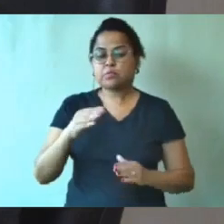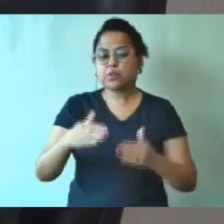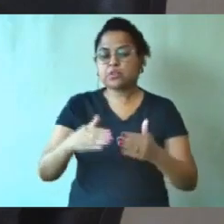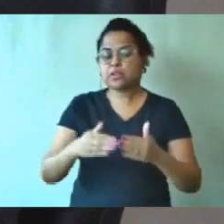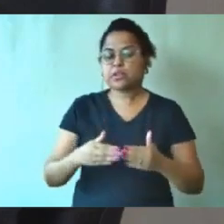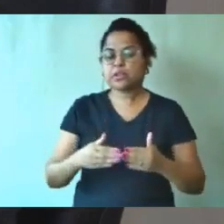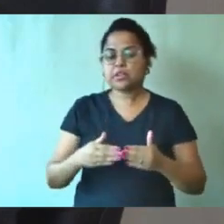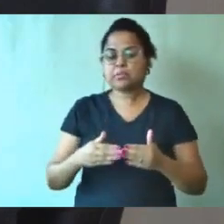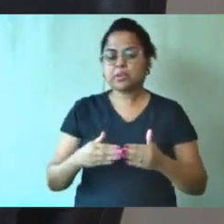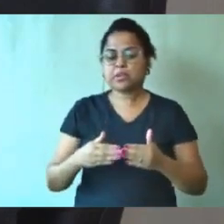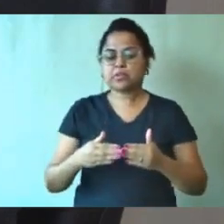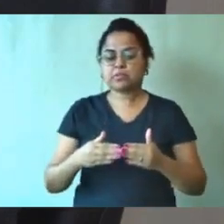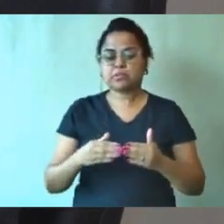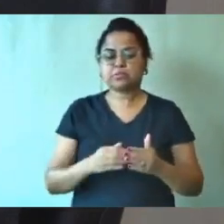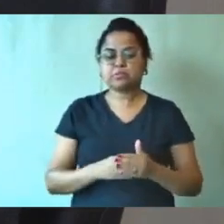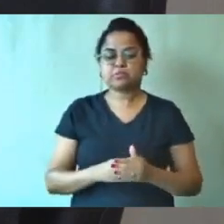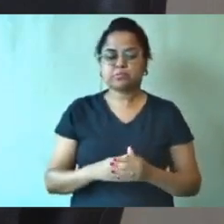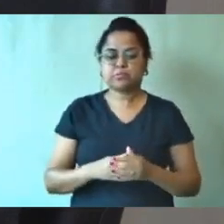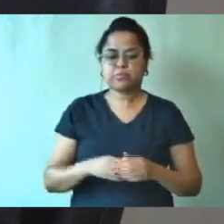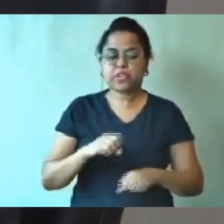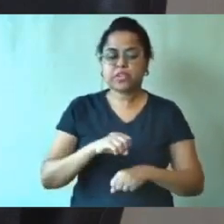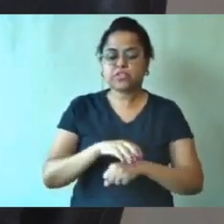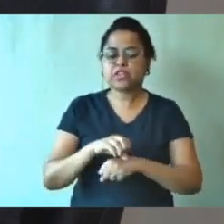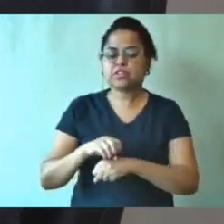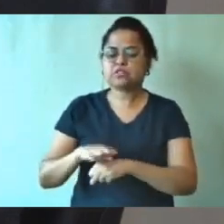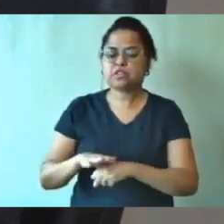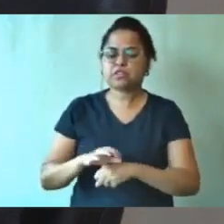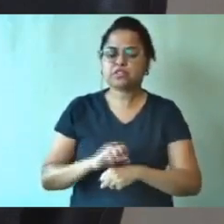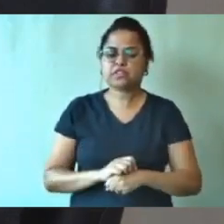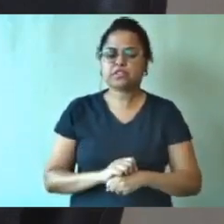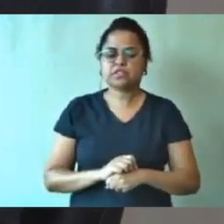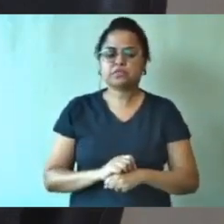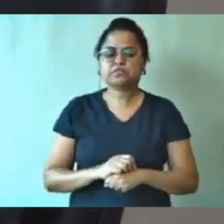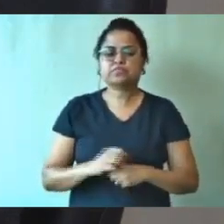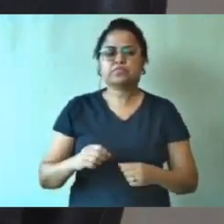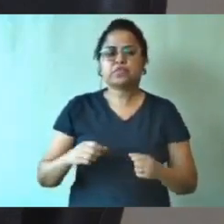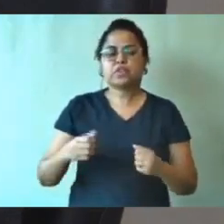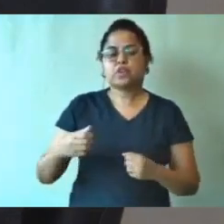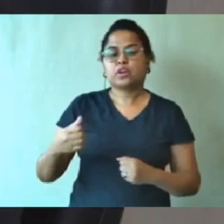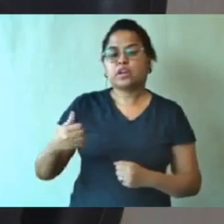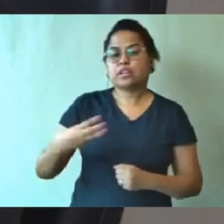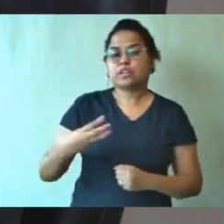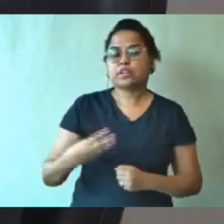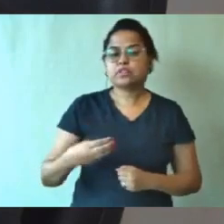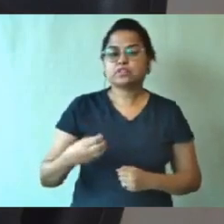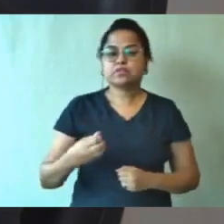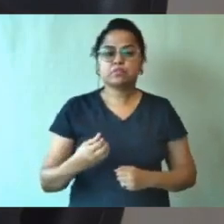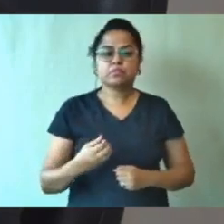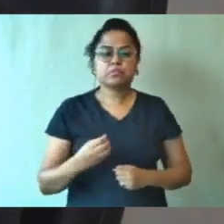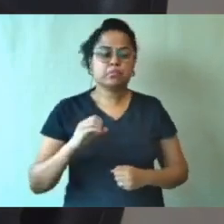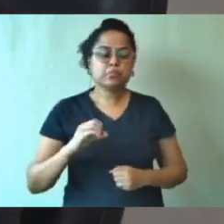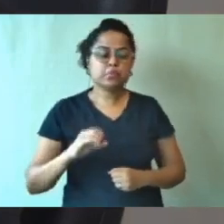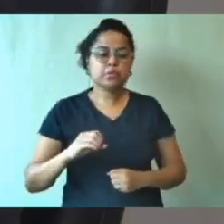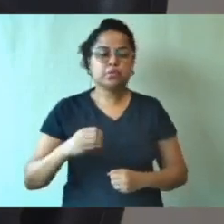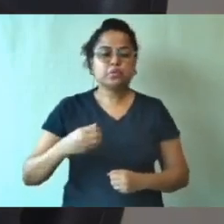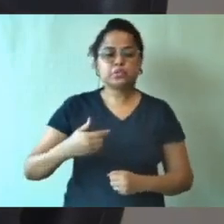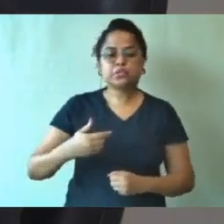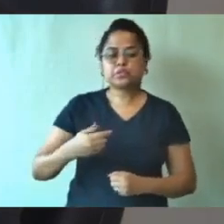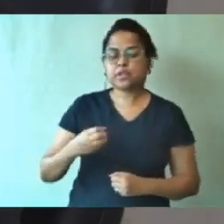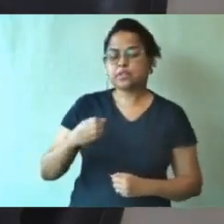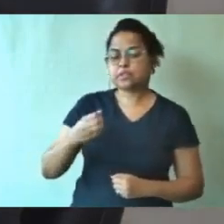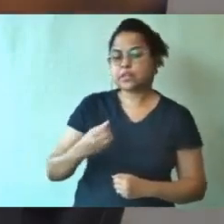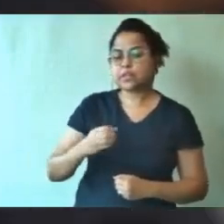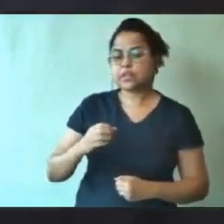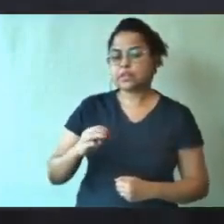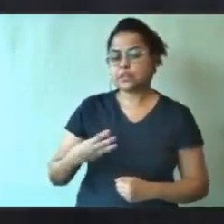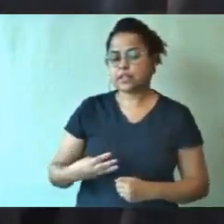da comissão. 1. Ofício em resposta ao requerimento de comissão número 3063 de 2023, de autoria da